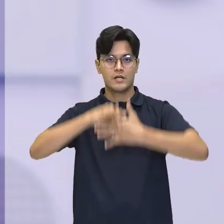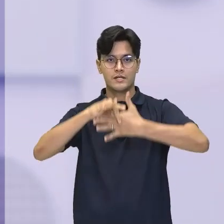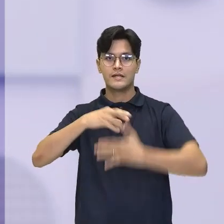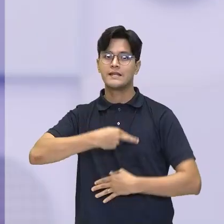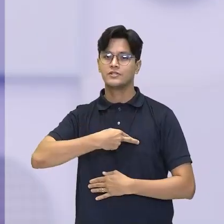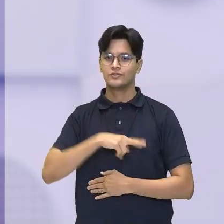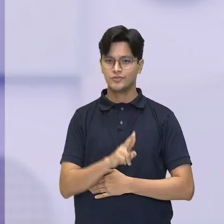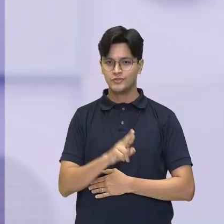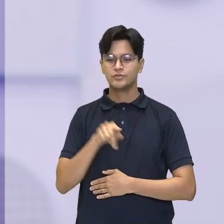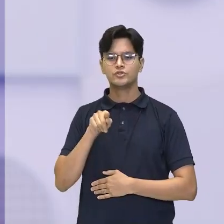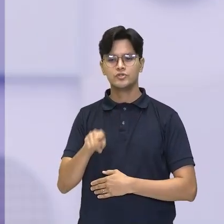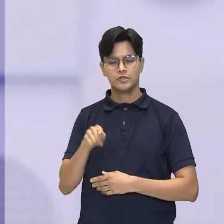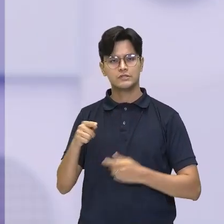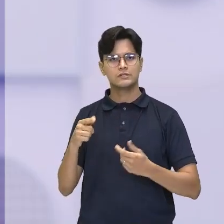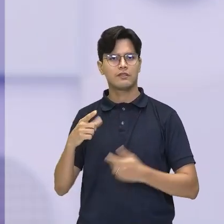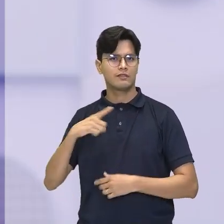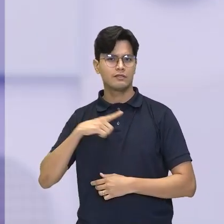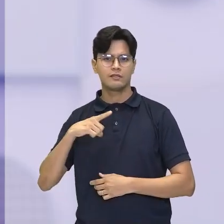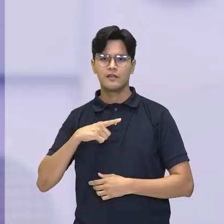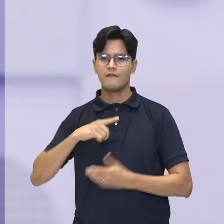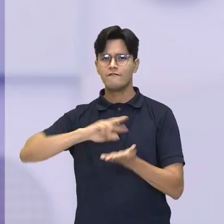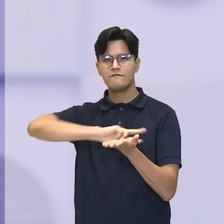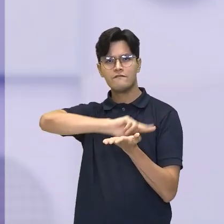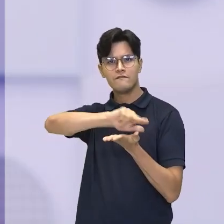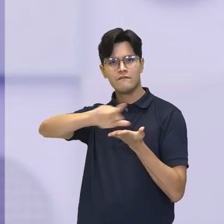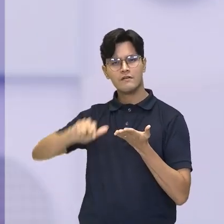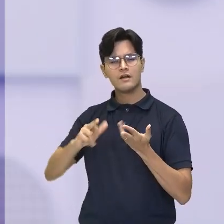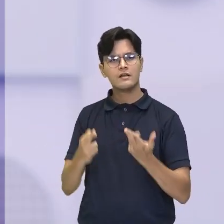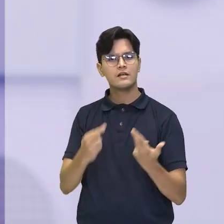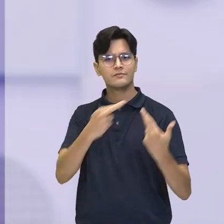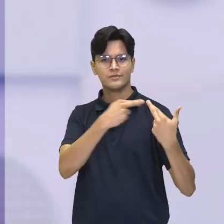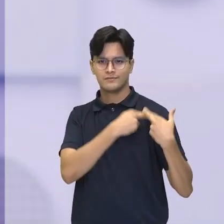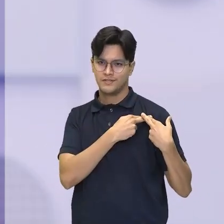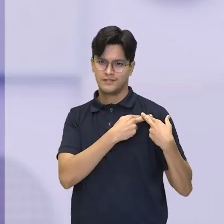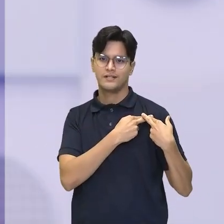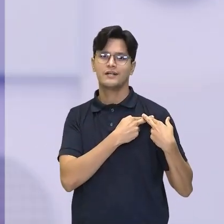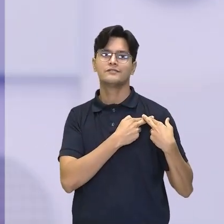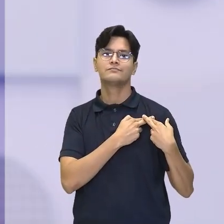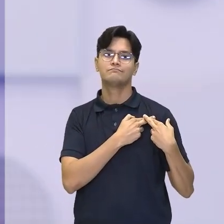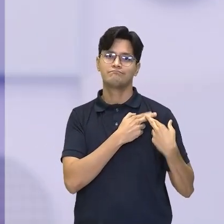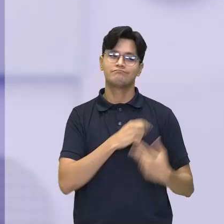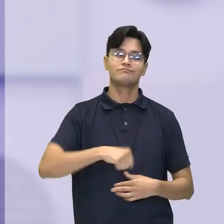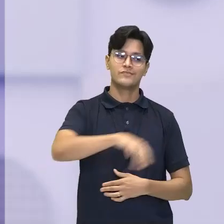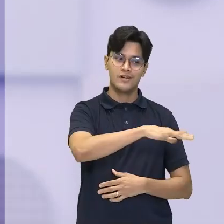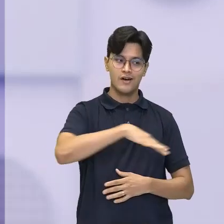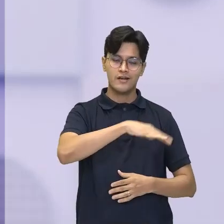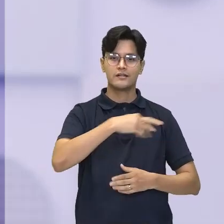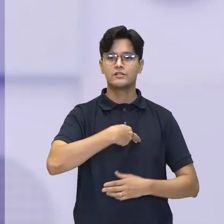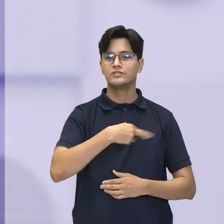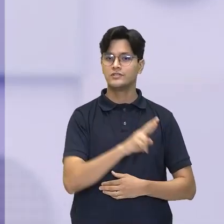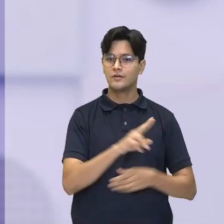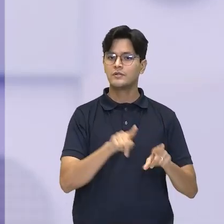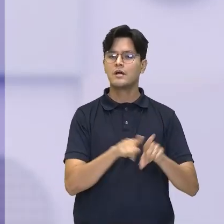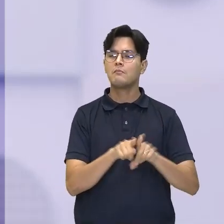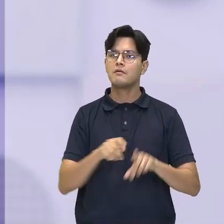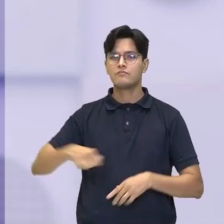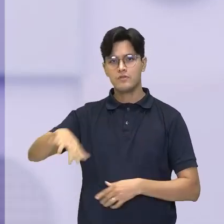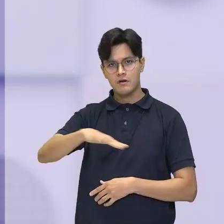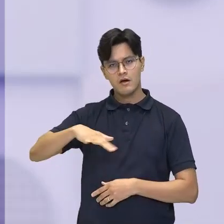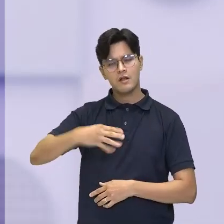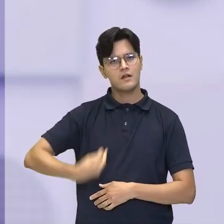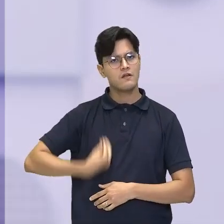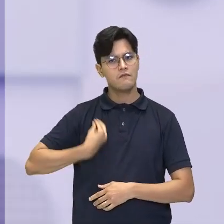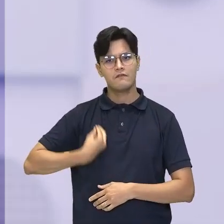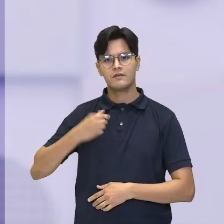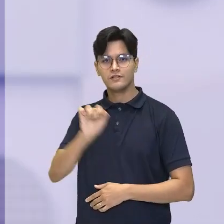de protocolos, de exigências, seja da religião, seja da própria vida, para que ele possa